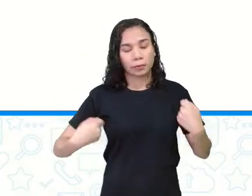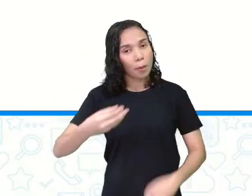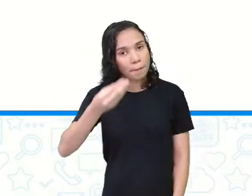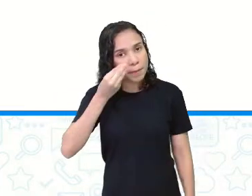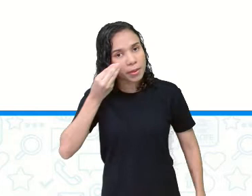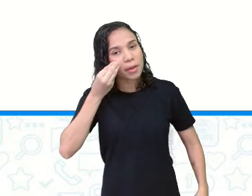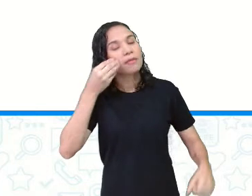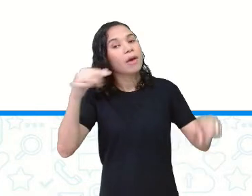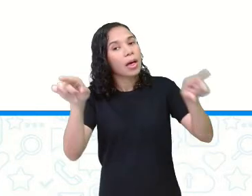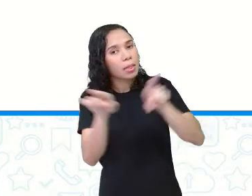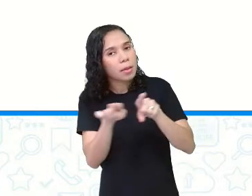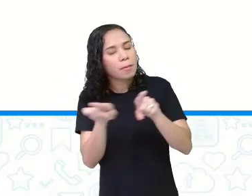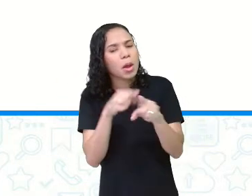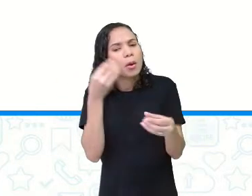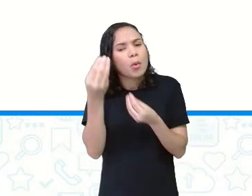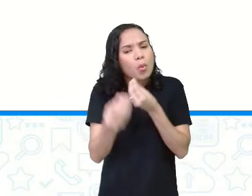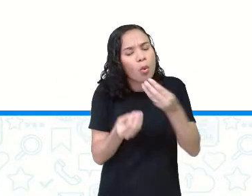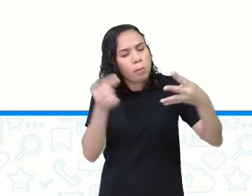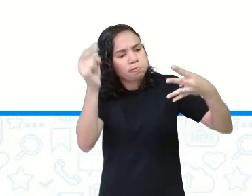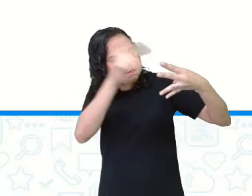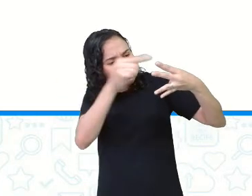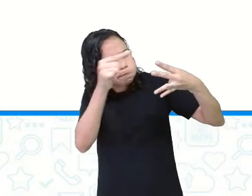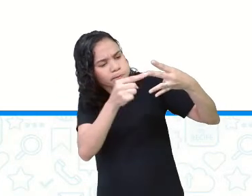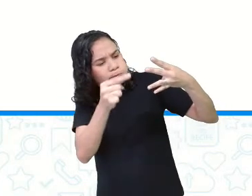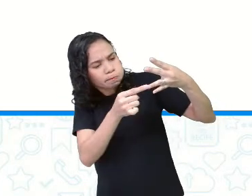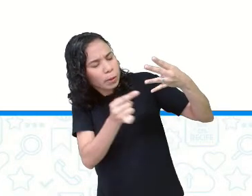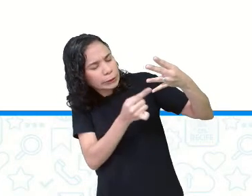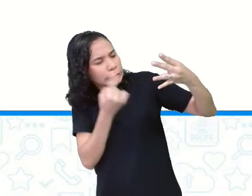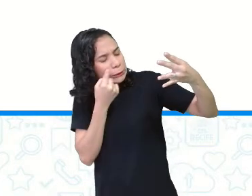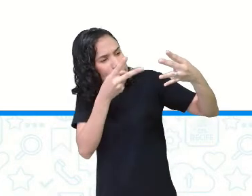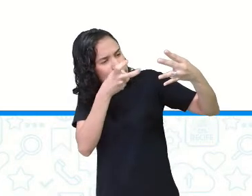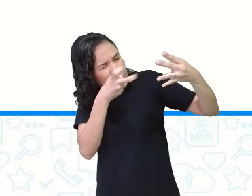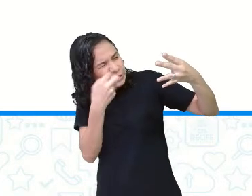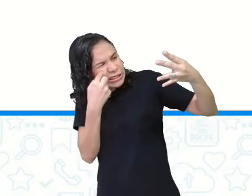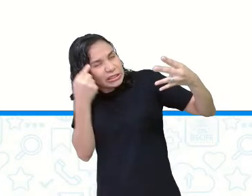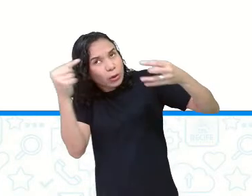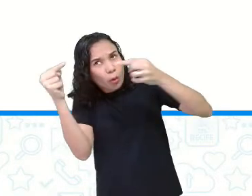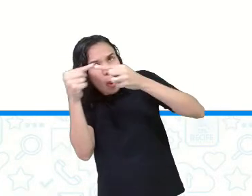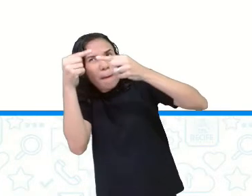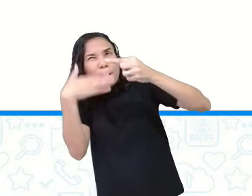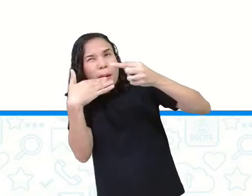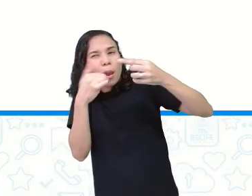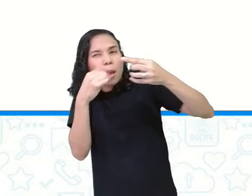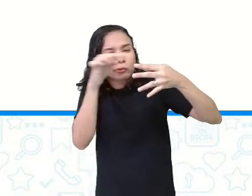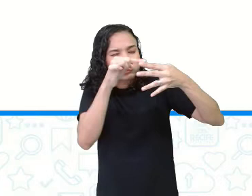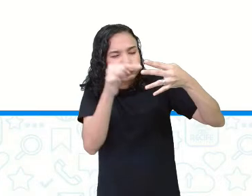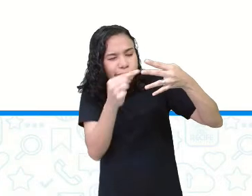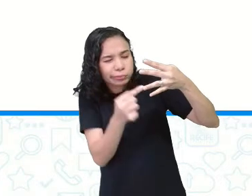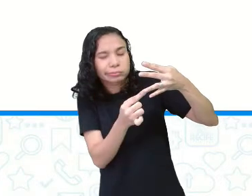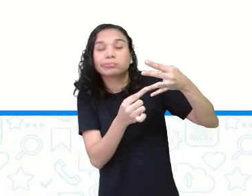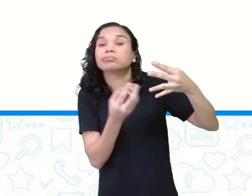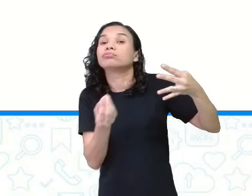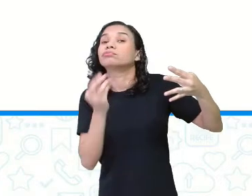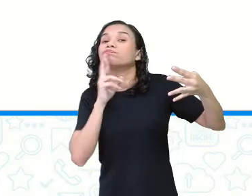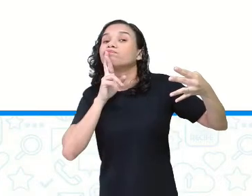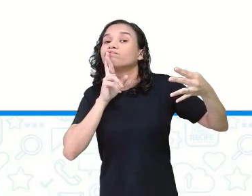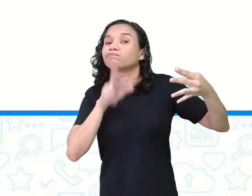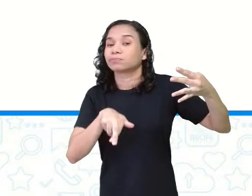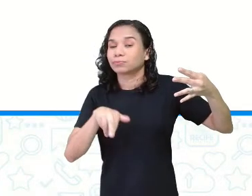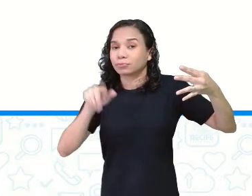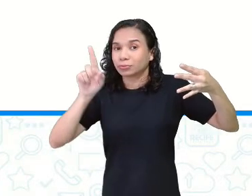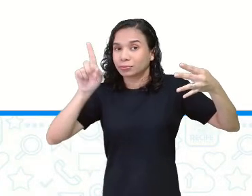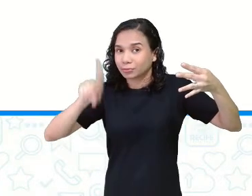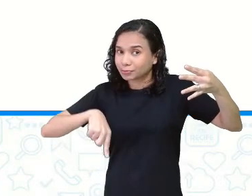observar também como as alternativas estão colocadas, tá? Então, nesse caso, o convite